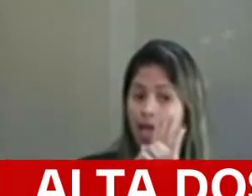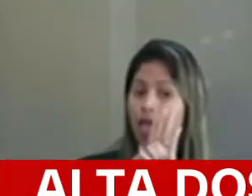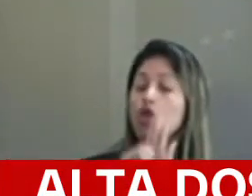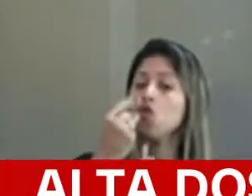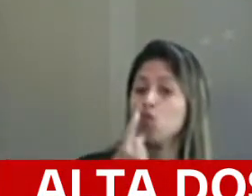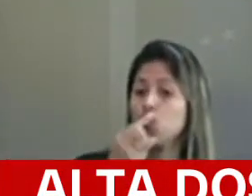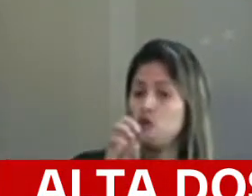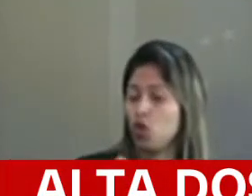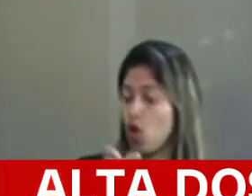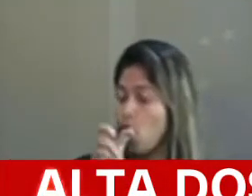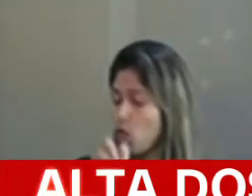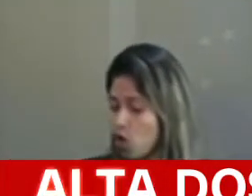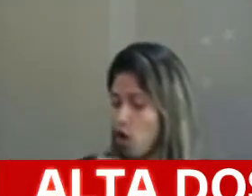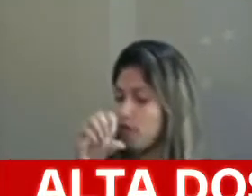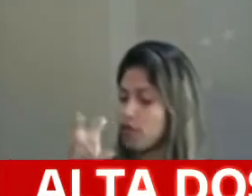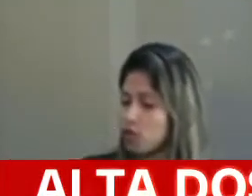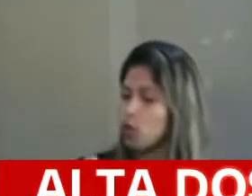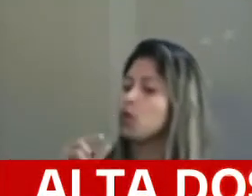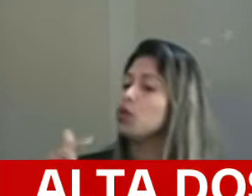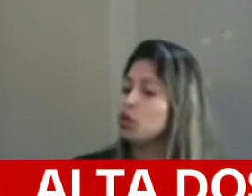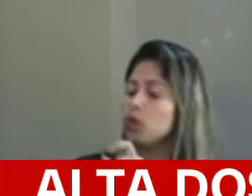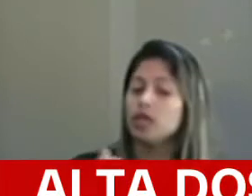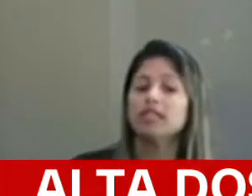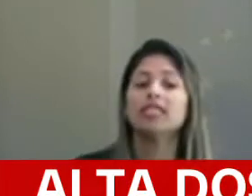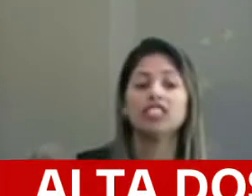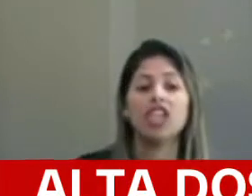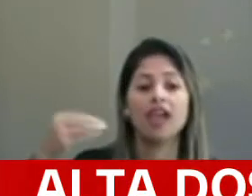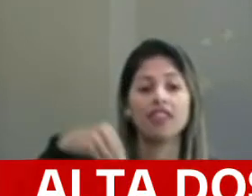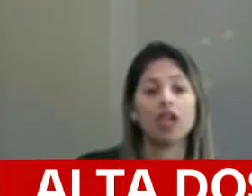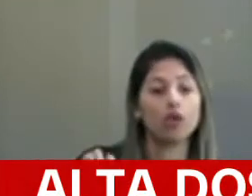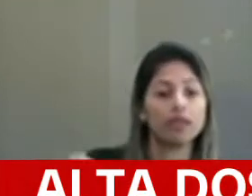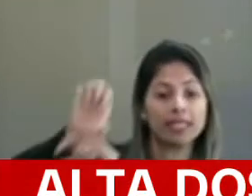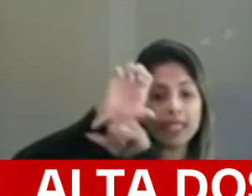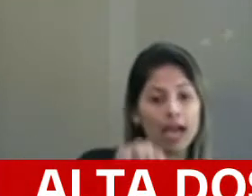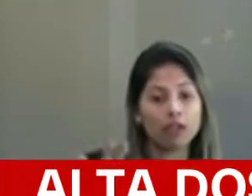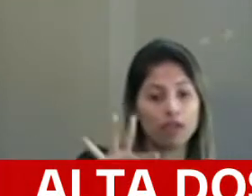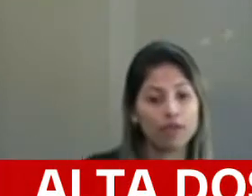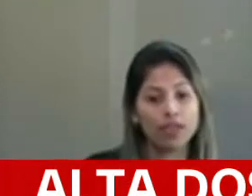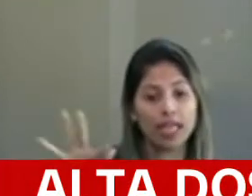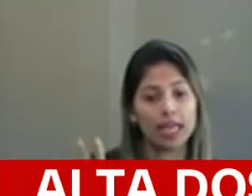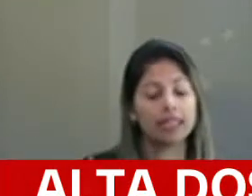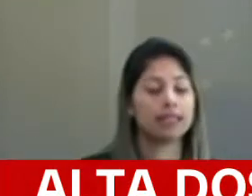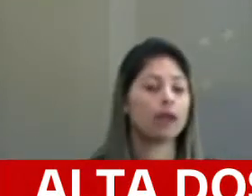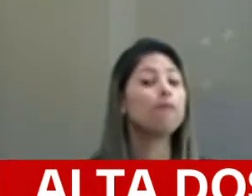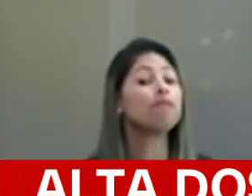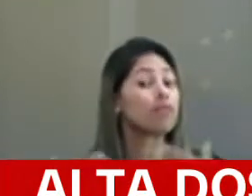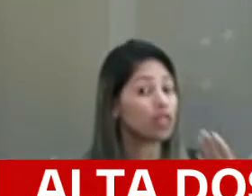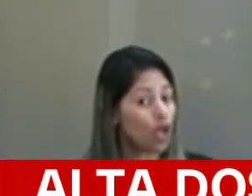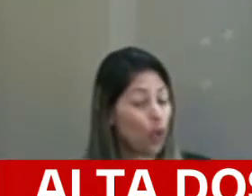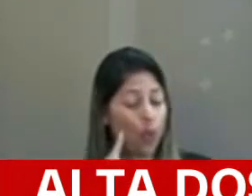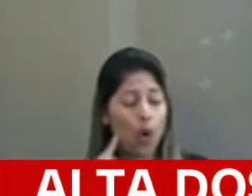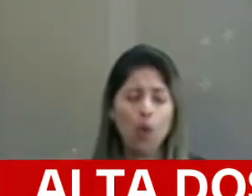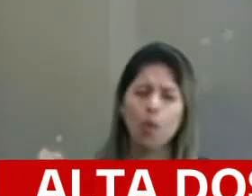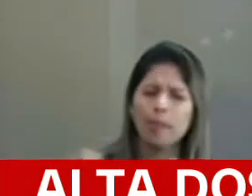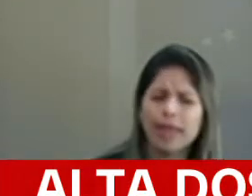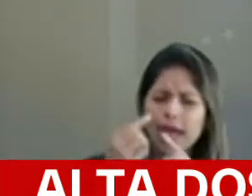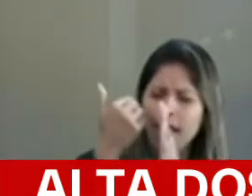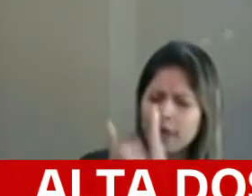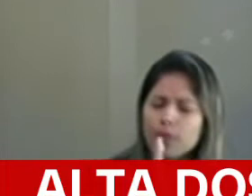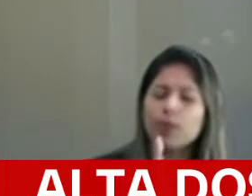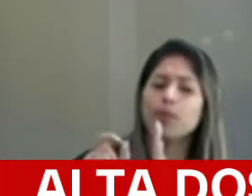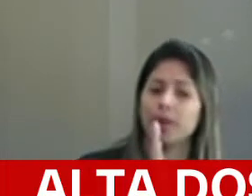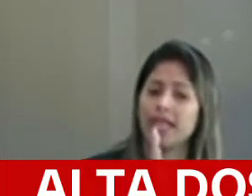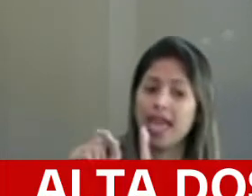ignorados pelos Estados da Federação. A novidade da proposta é obrigar a redução das